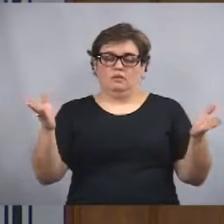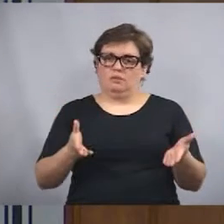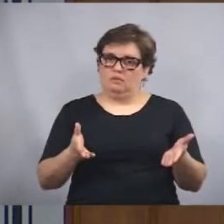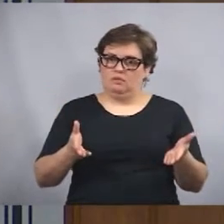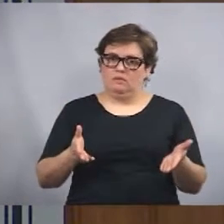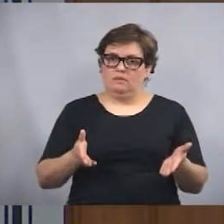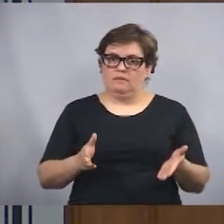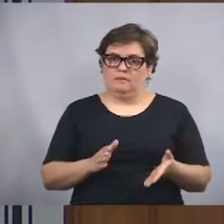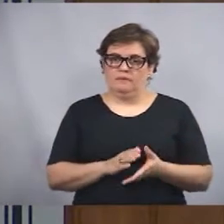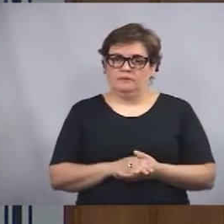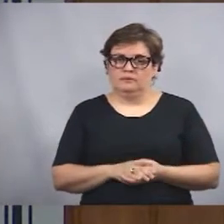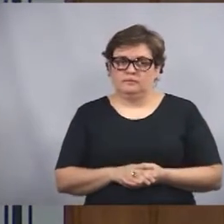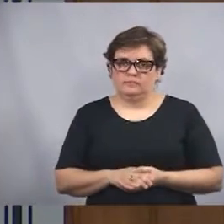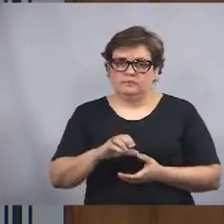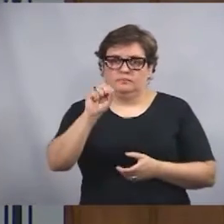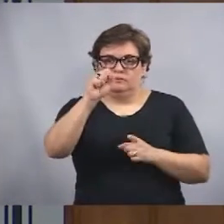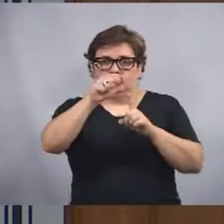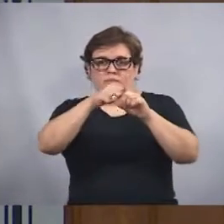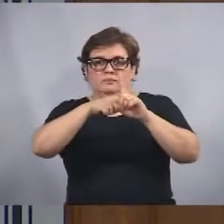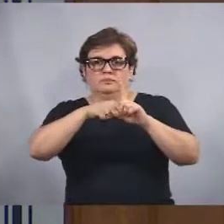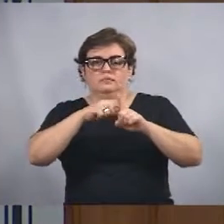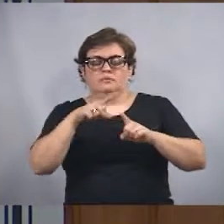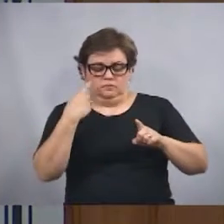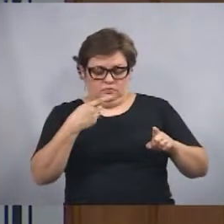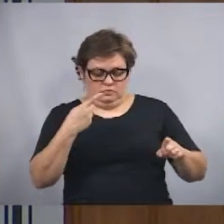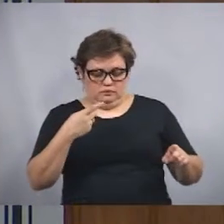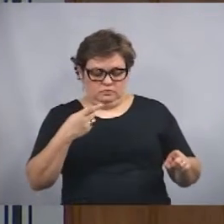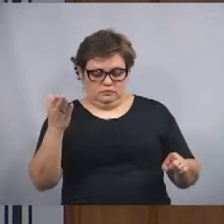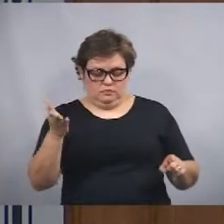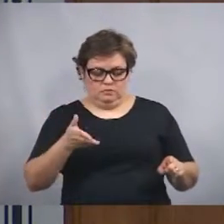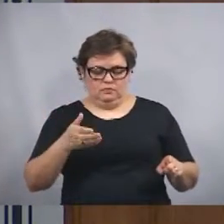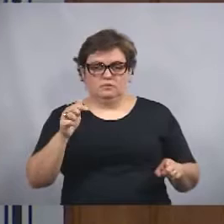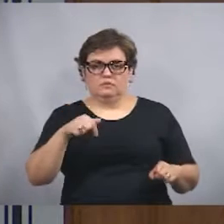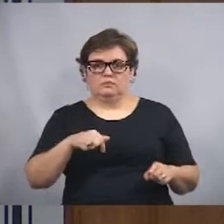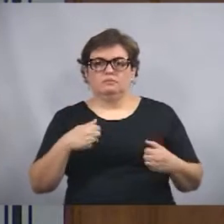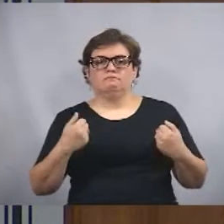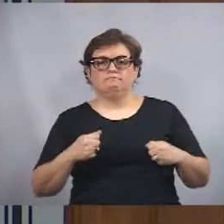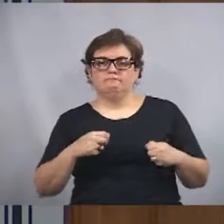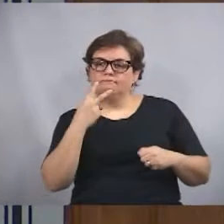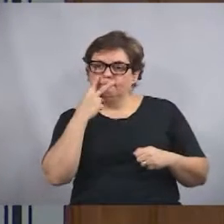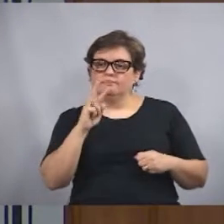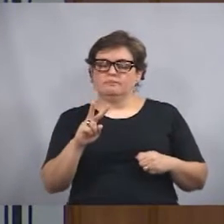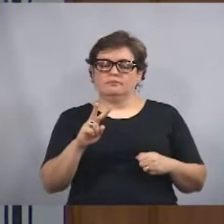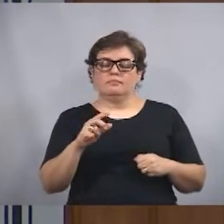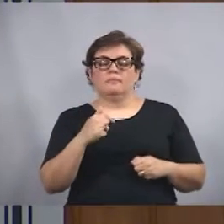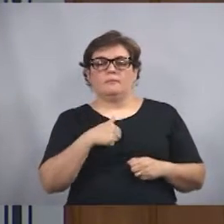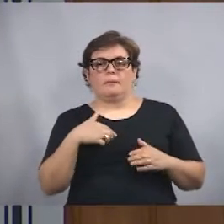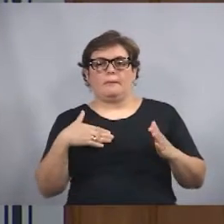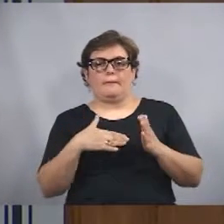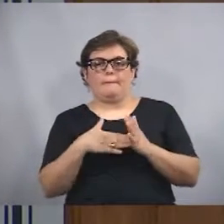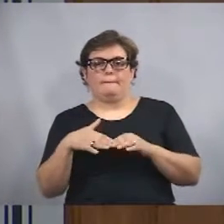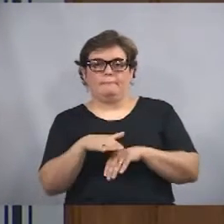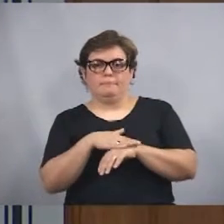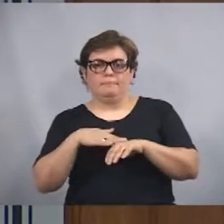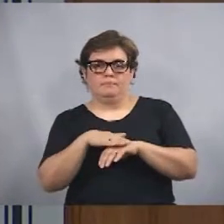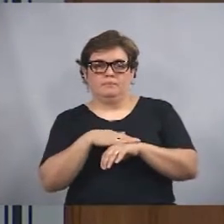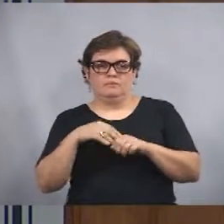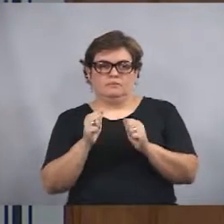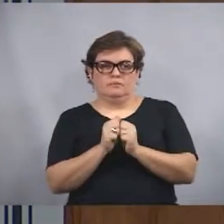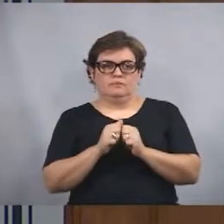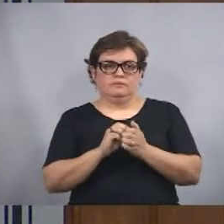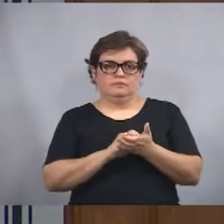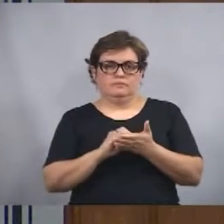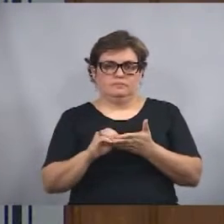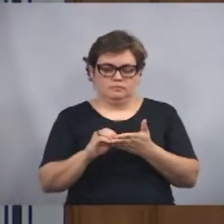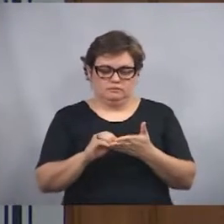não é a 8 meses que nós já estamos aí só verificar eu vou até com e com o